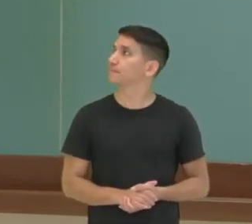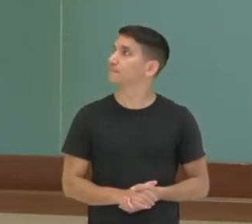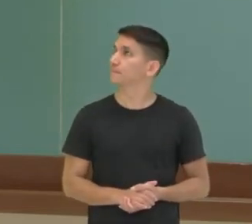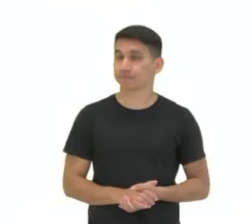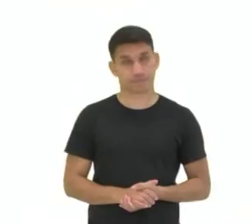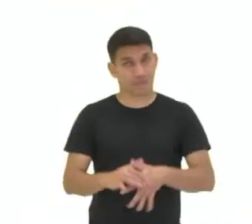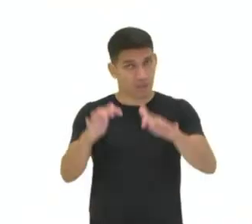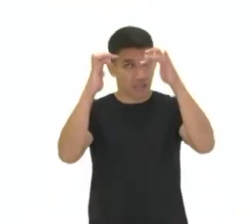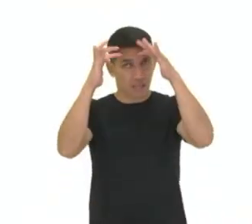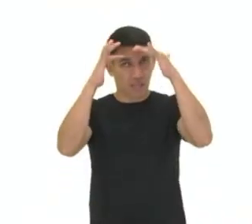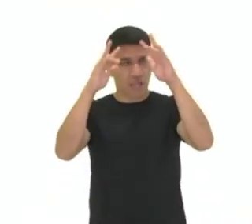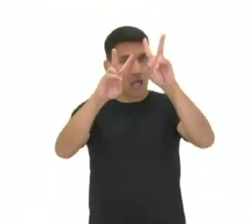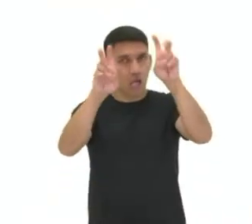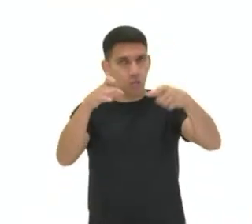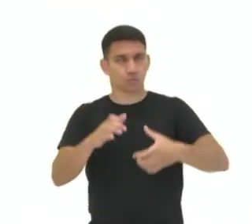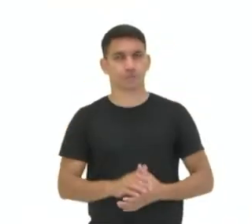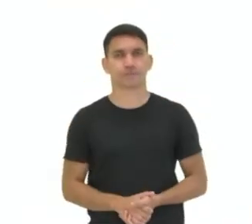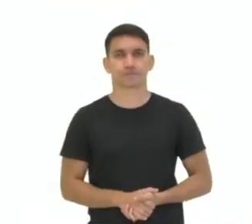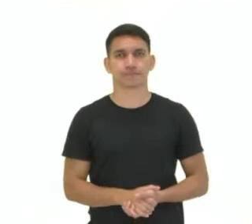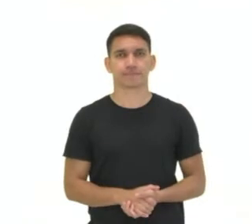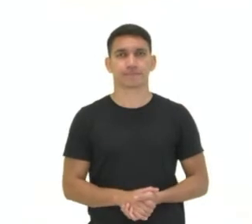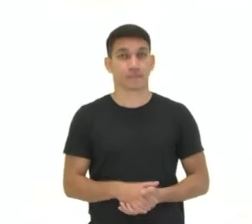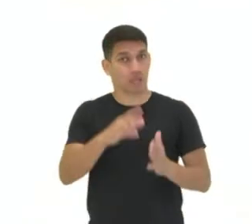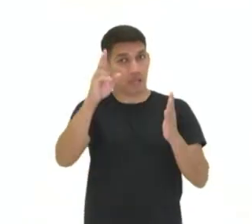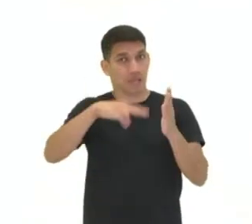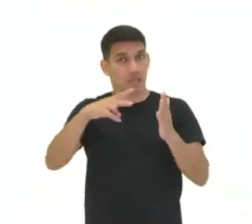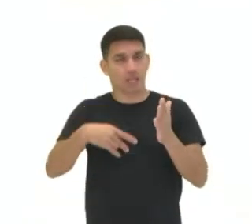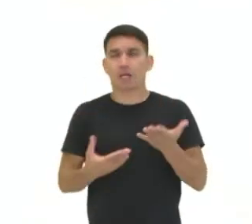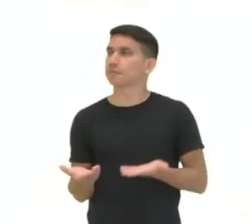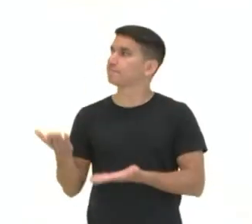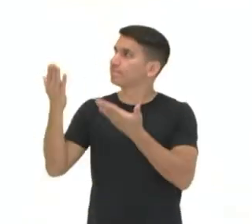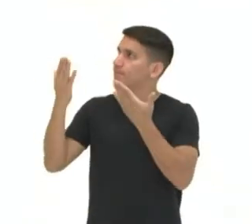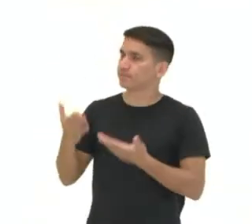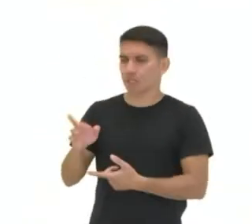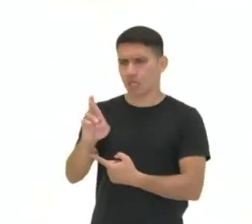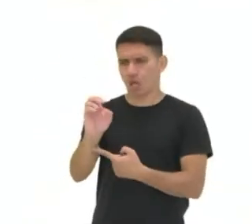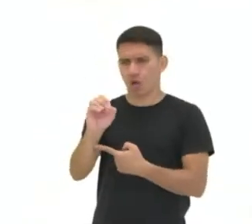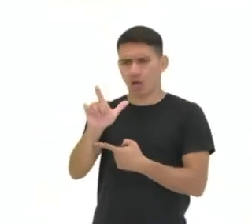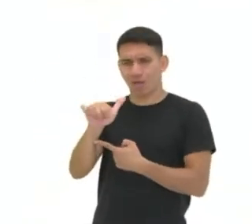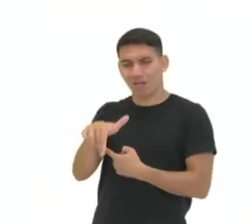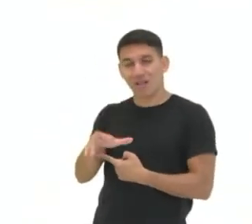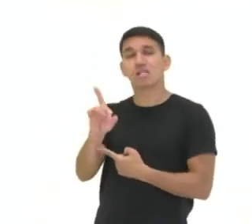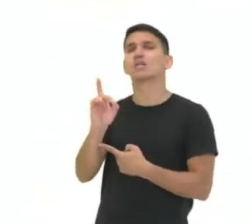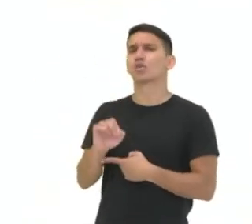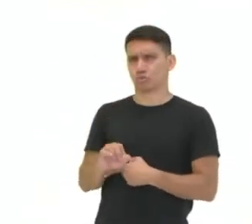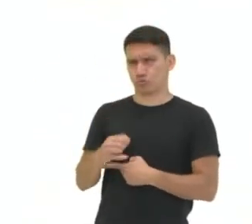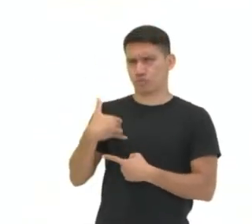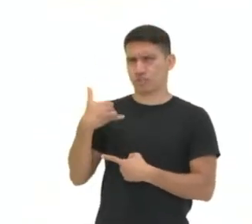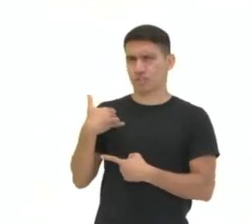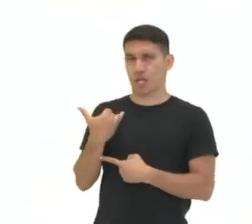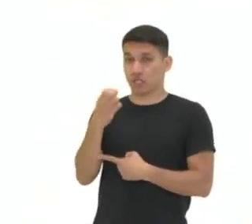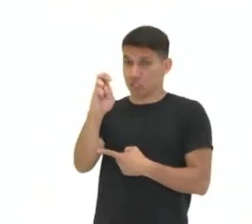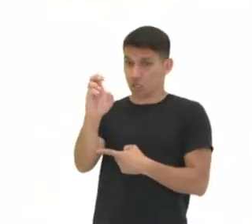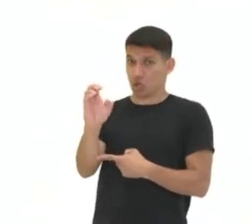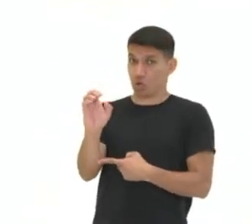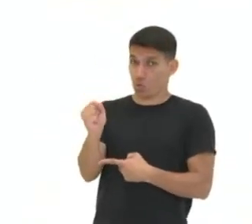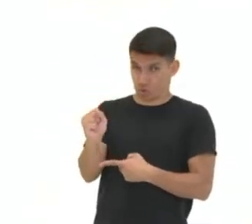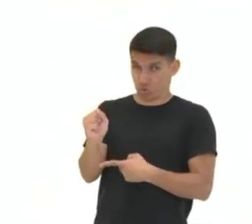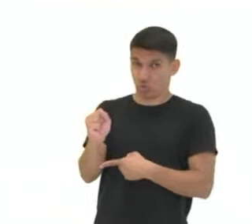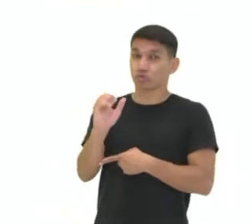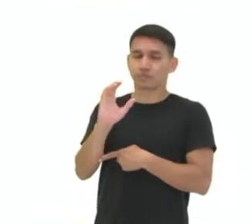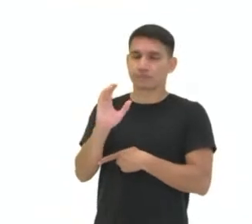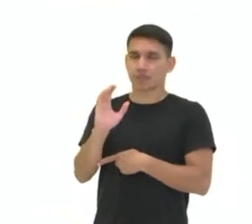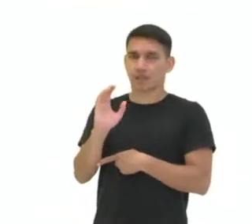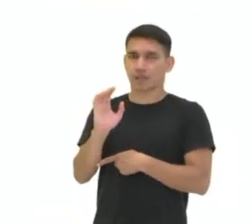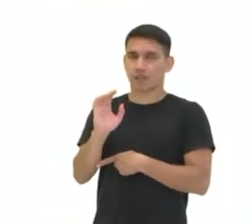Vamos refletir juntos aqui, ó. Vamos ler o trecho. Rolando Boldrin tem 50 anos de carreira artística dedicados